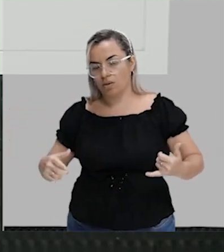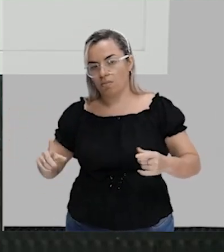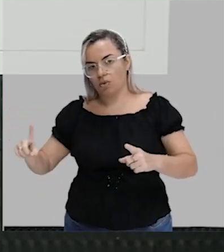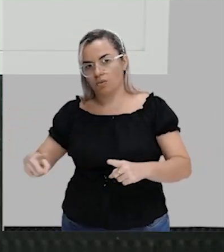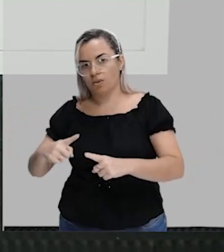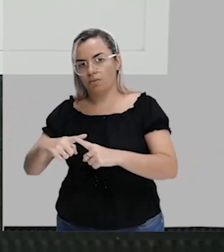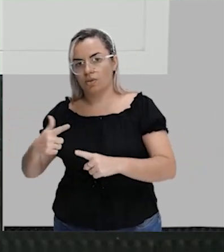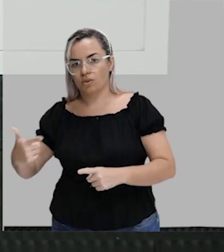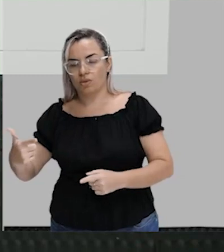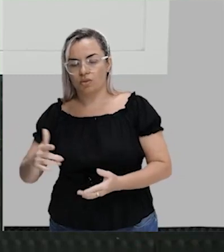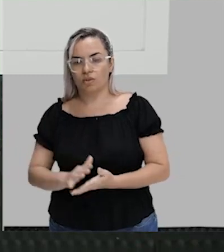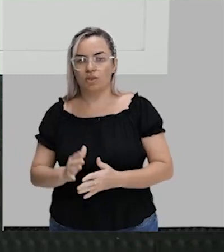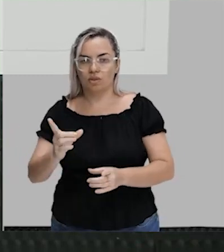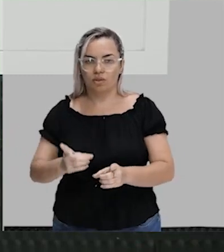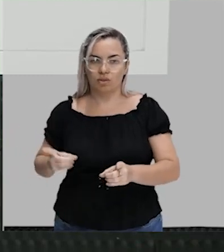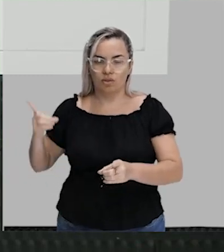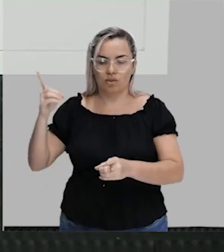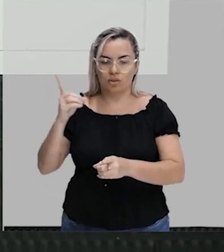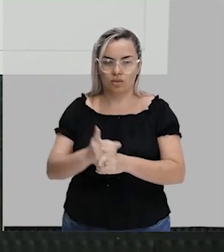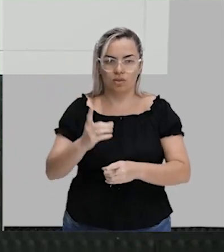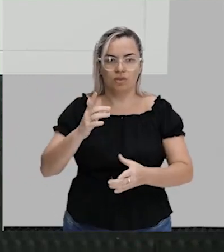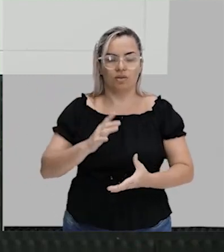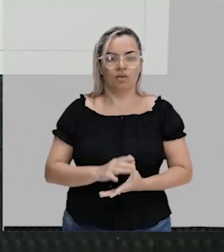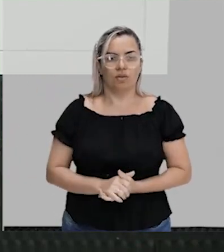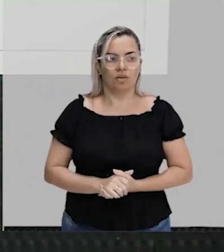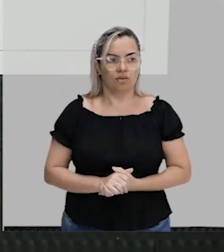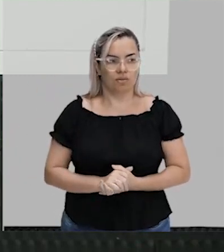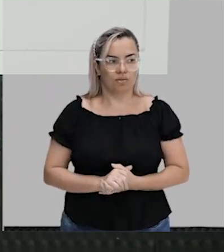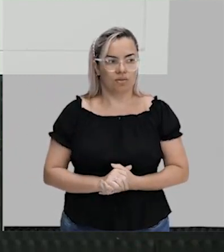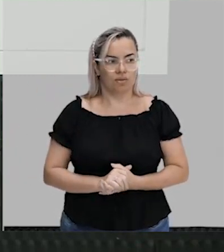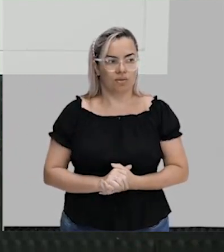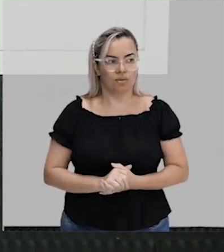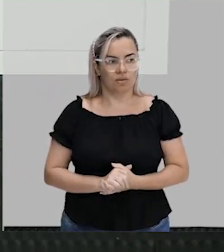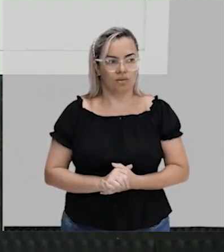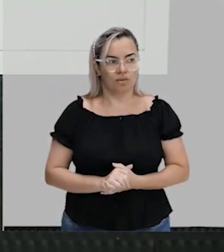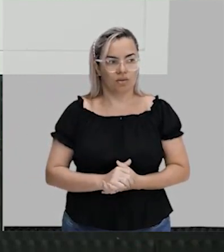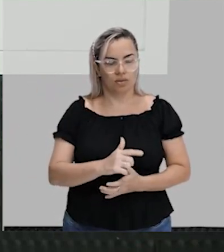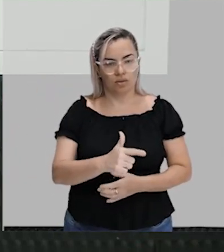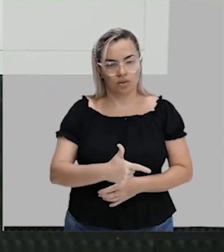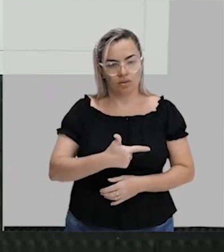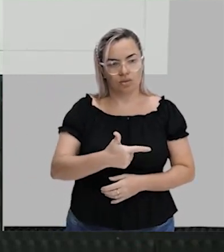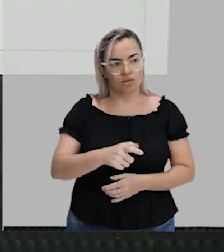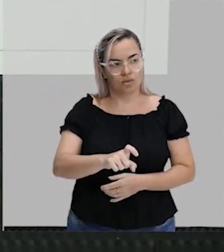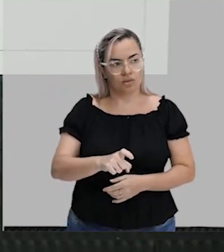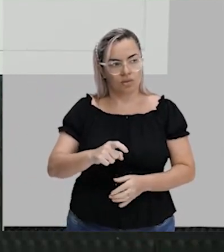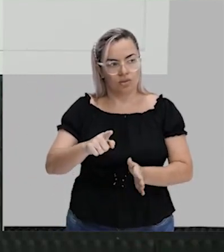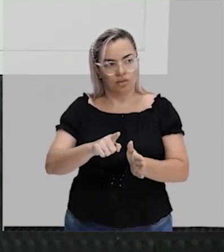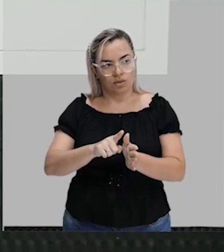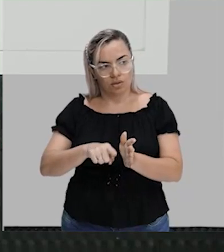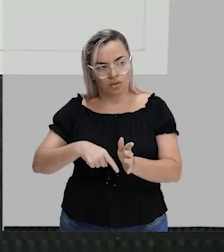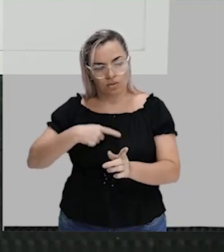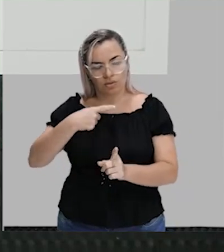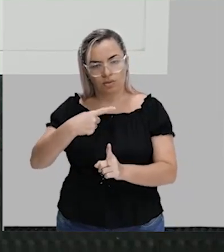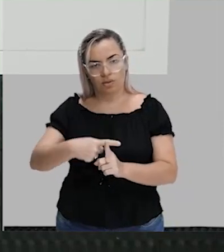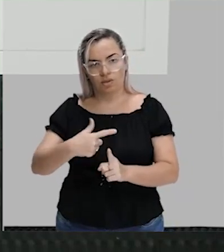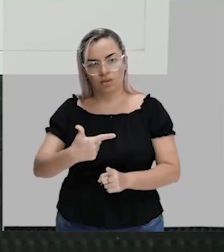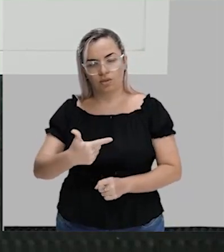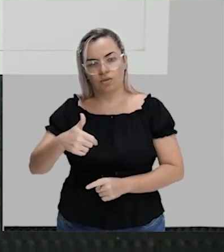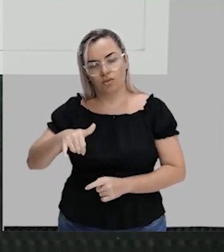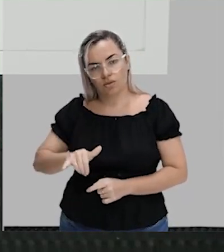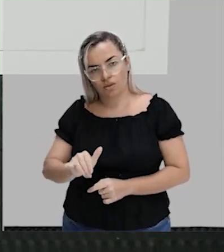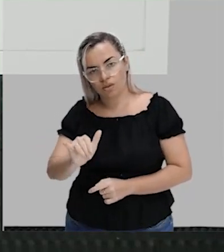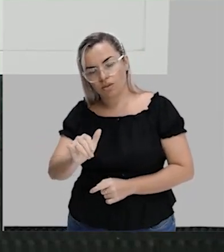2Y igual a 10 certo e aí sim a gente vai passar aqui uma